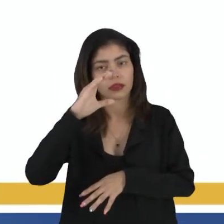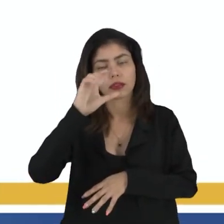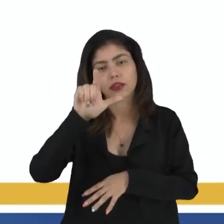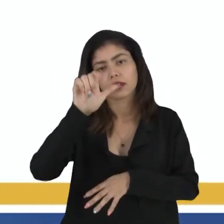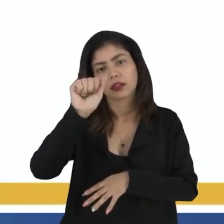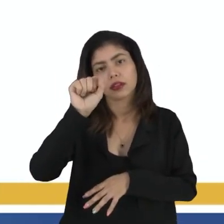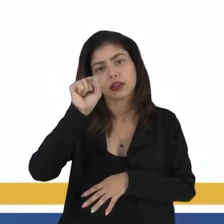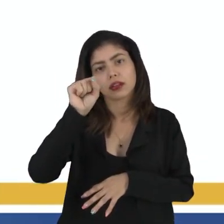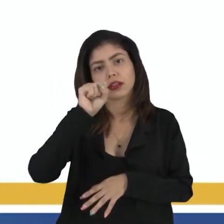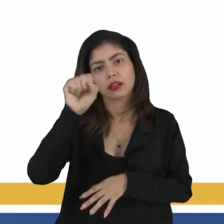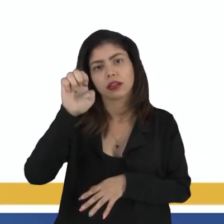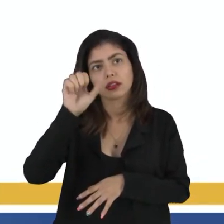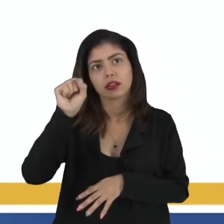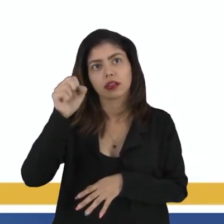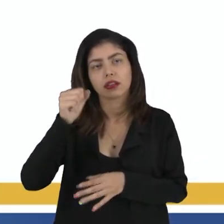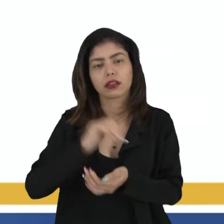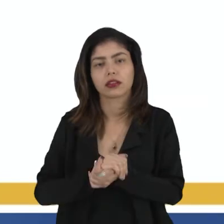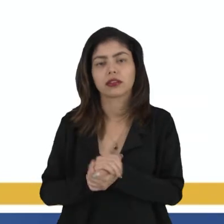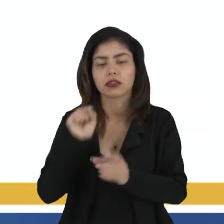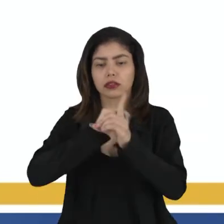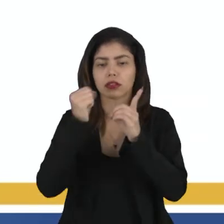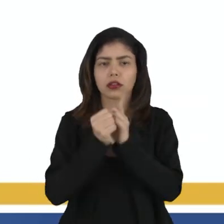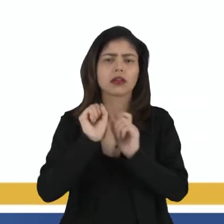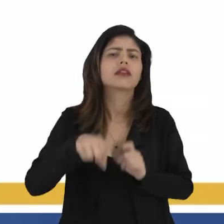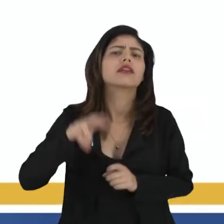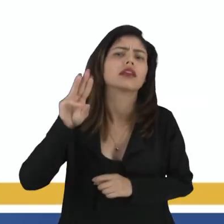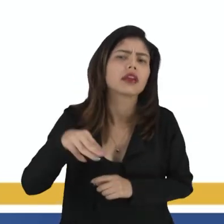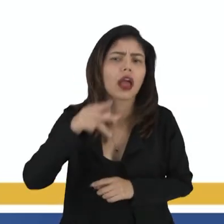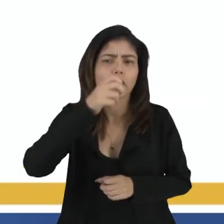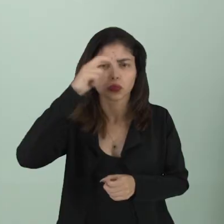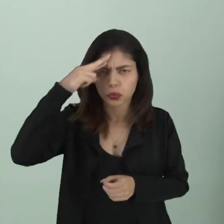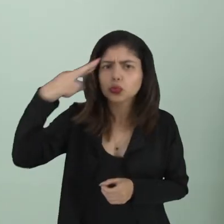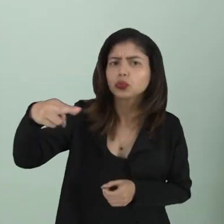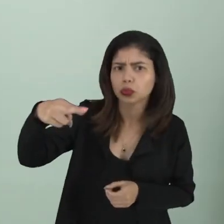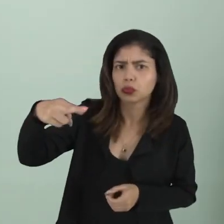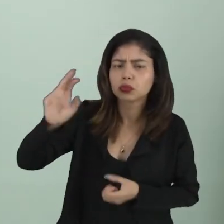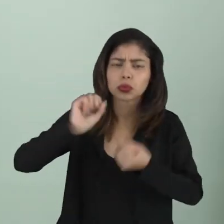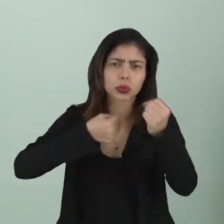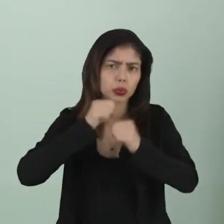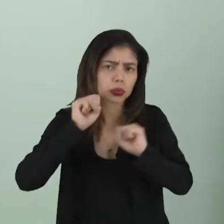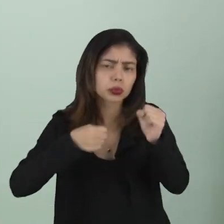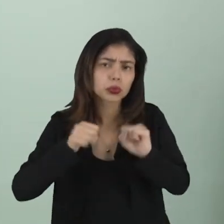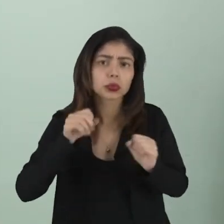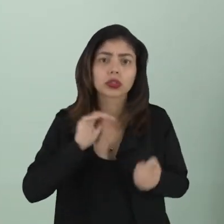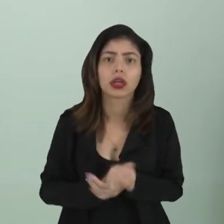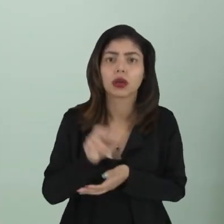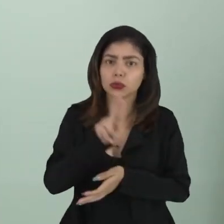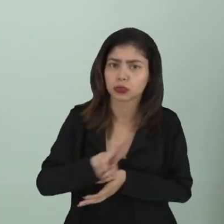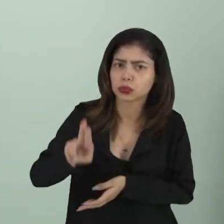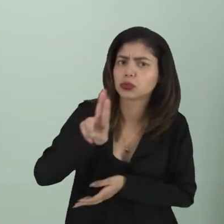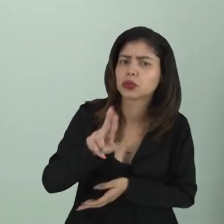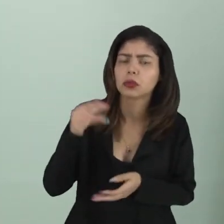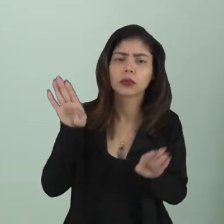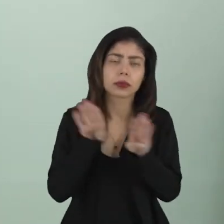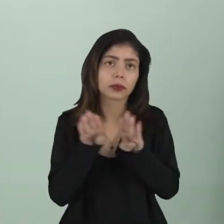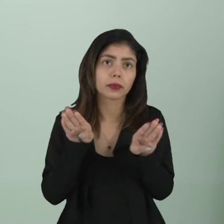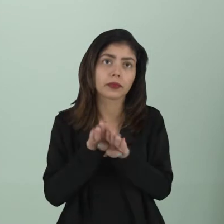Ou seja, quem é o proprietário das máquinas? Quem é o proprietário das indústrias? Ou, utilizando uma